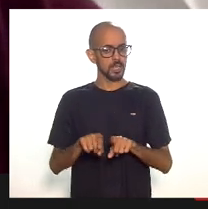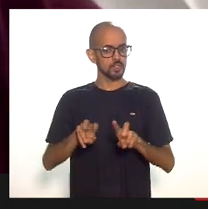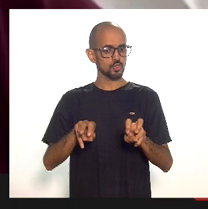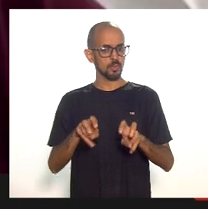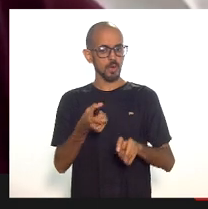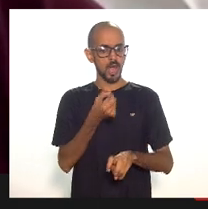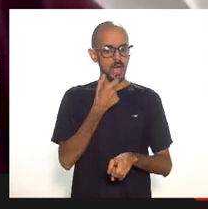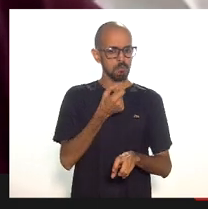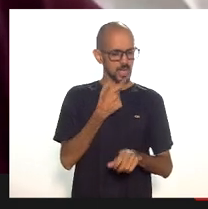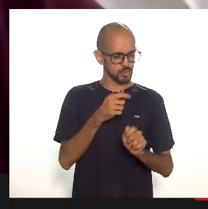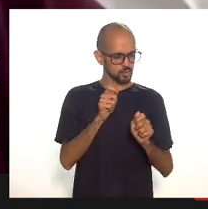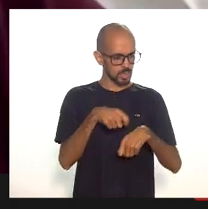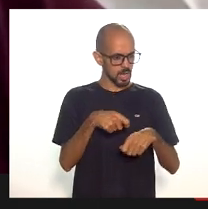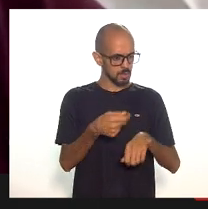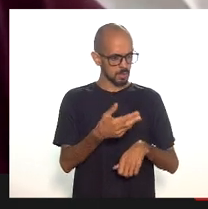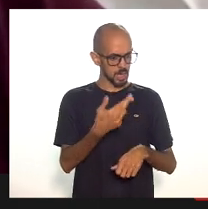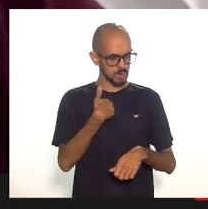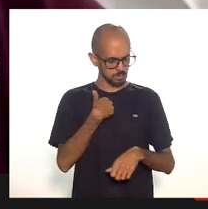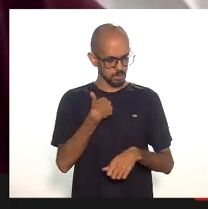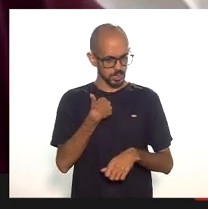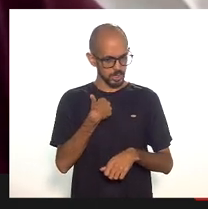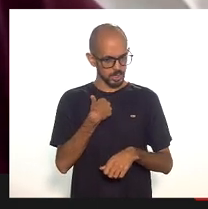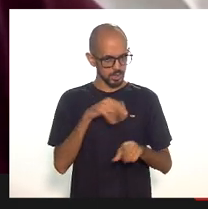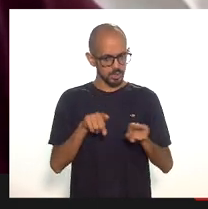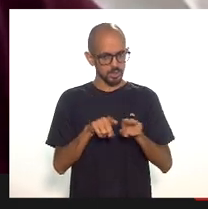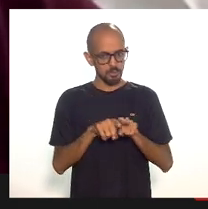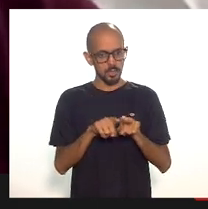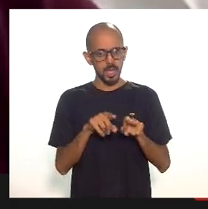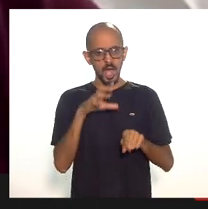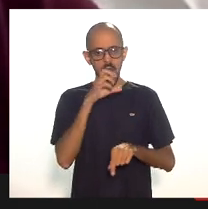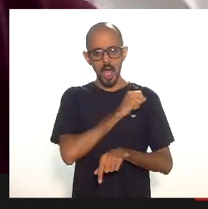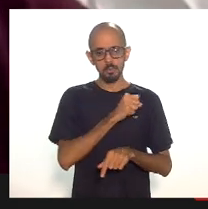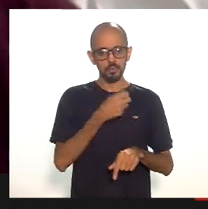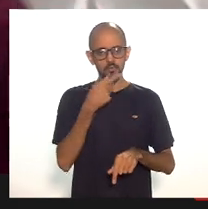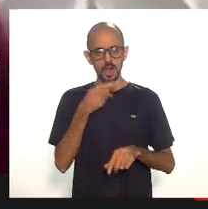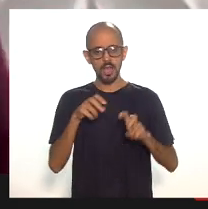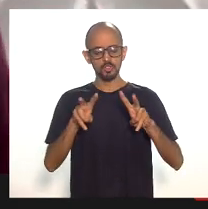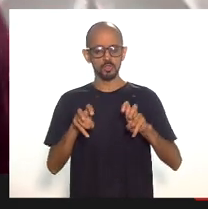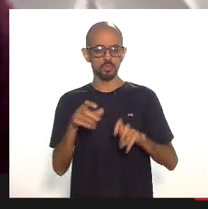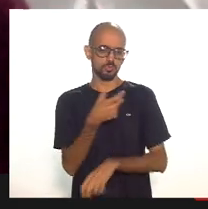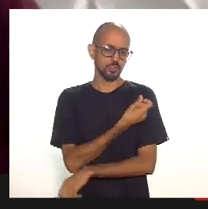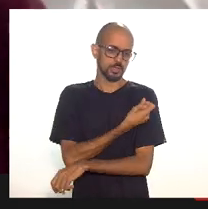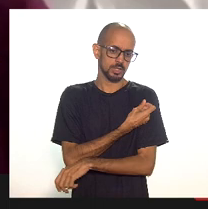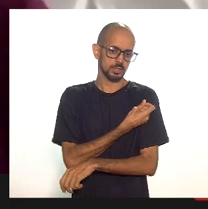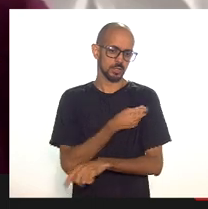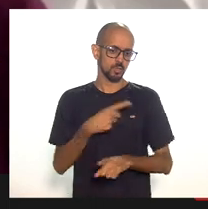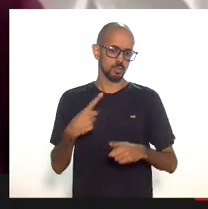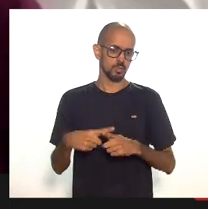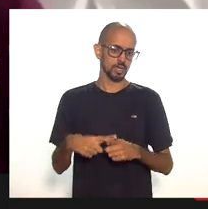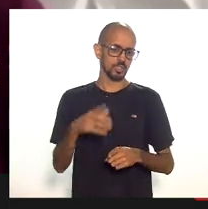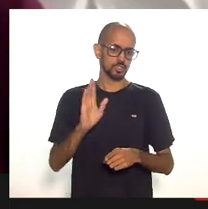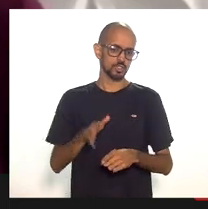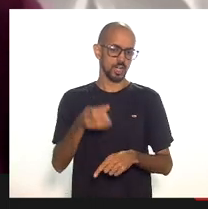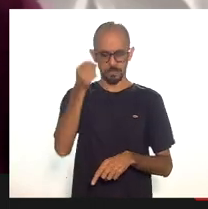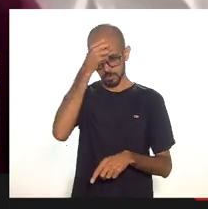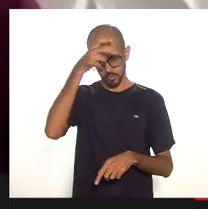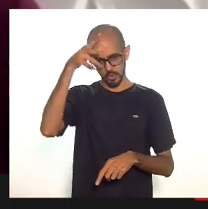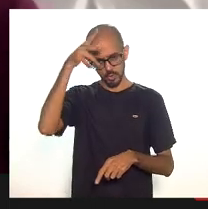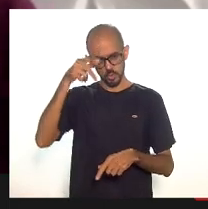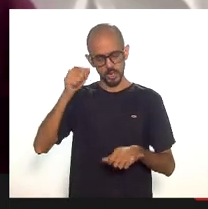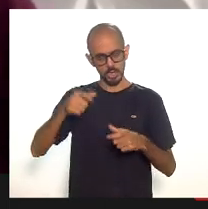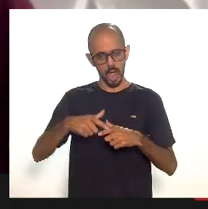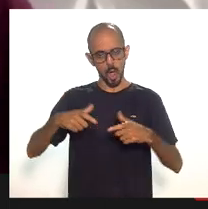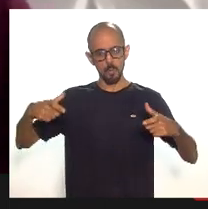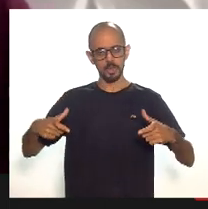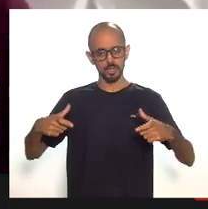se o senhor puder falar um pouco, ainda que rapidamente, sobre a questão da vacinação, já que a prefeitura tem ampliado, né?